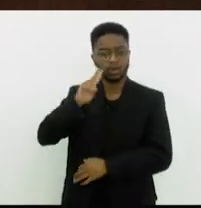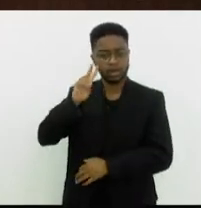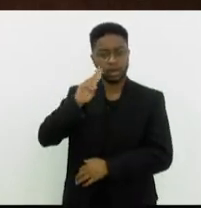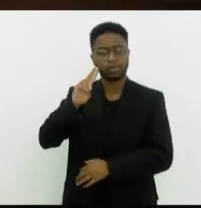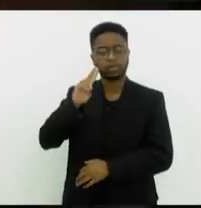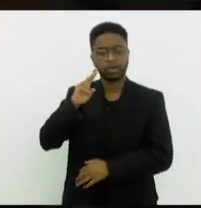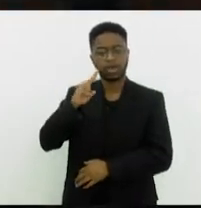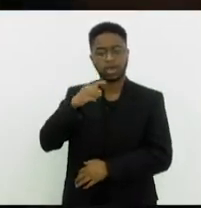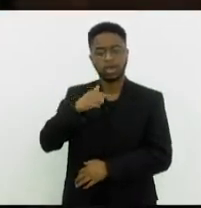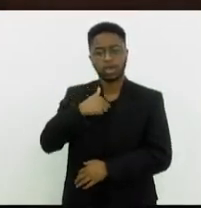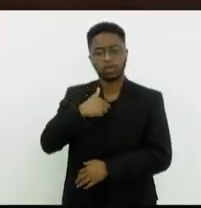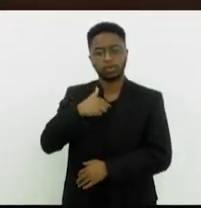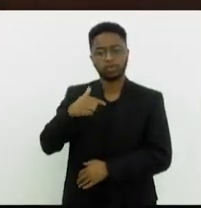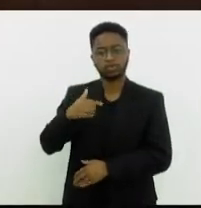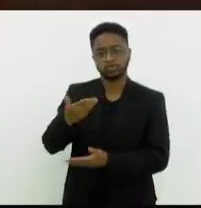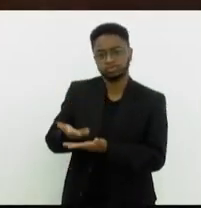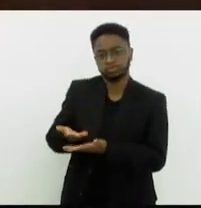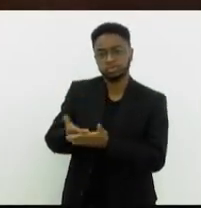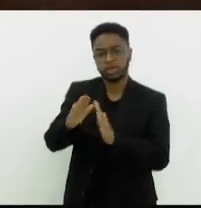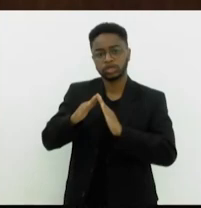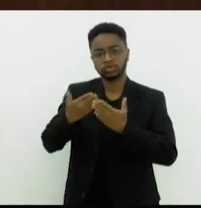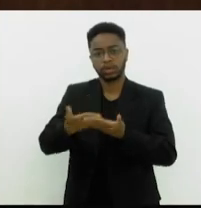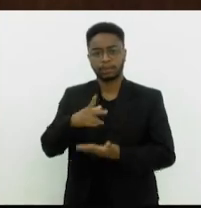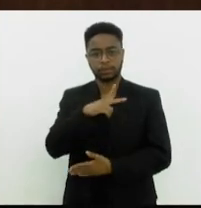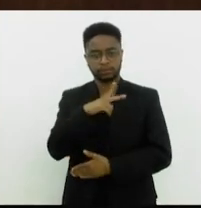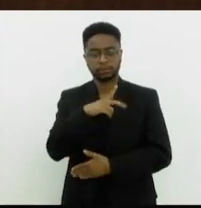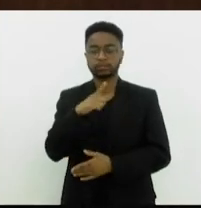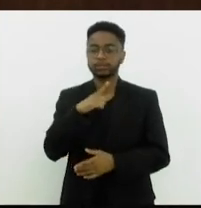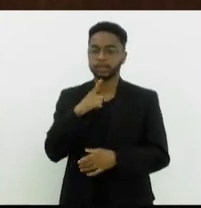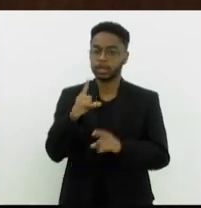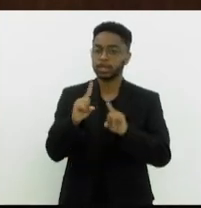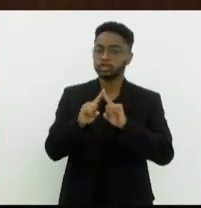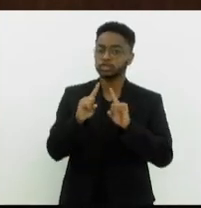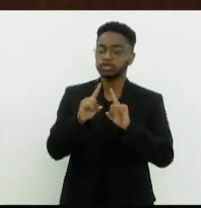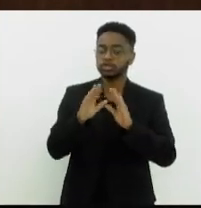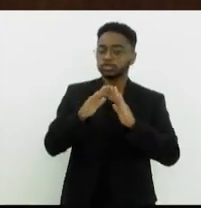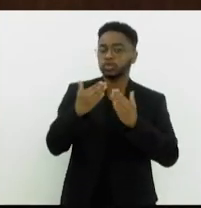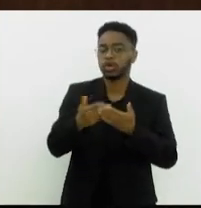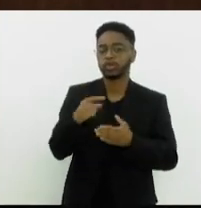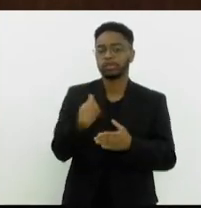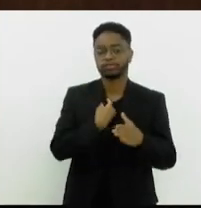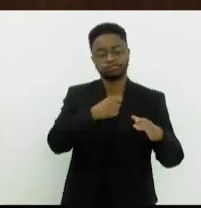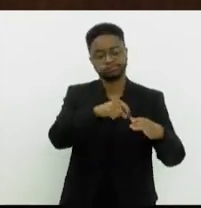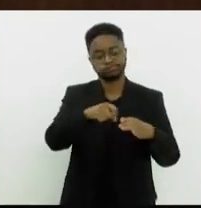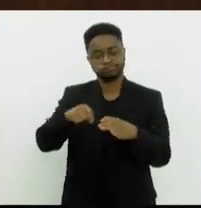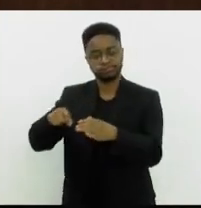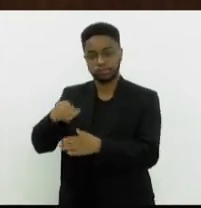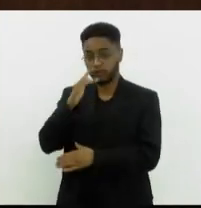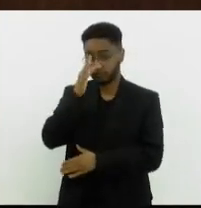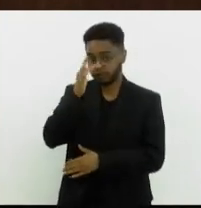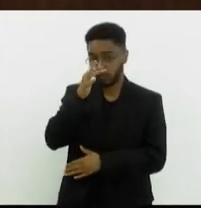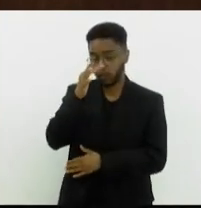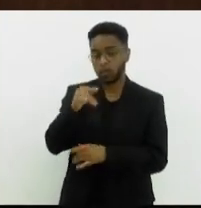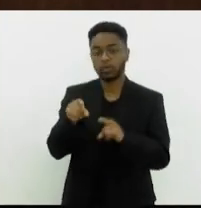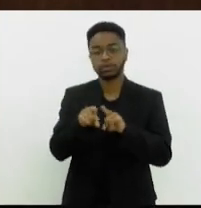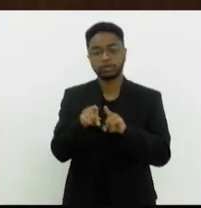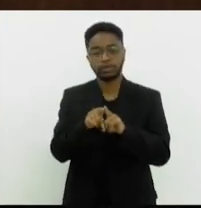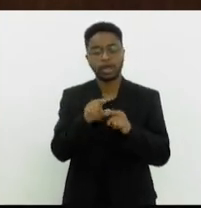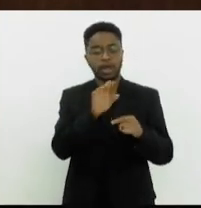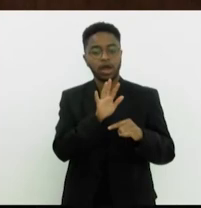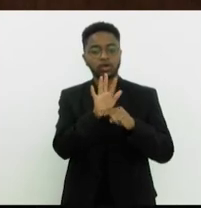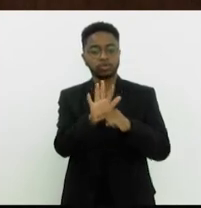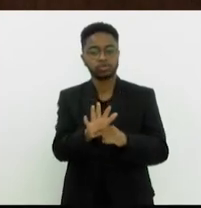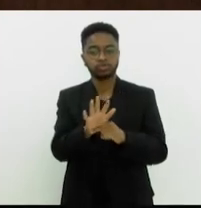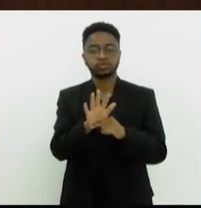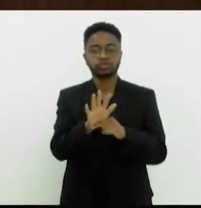oriunda de escola particular e tinha ali uma semana em que a gente plantava umas florzinhas no jardim da escola, que a gente ajudava a colocar,